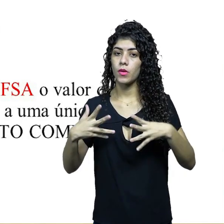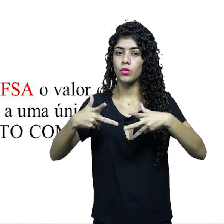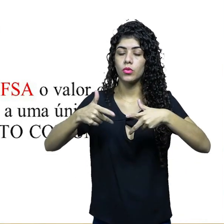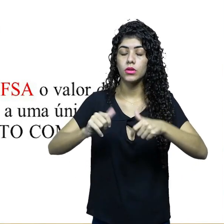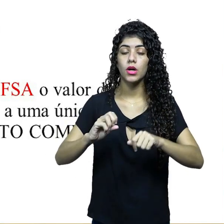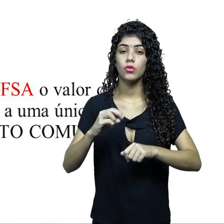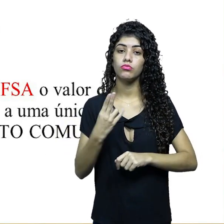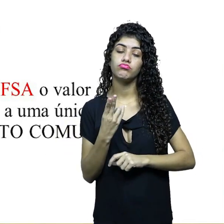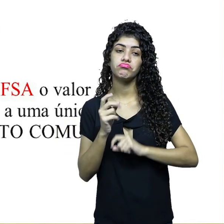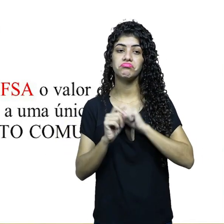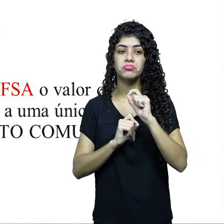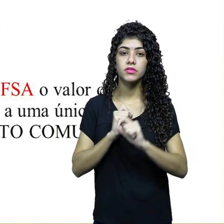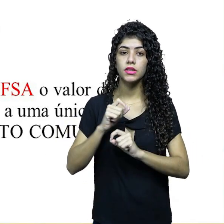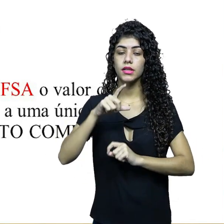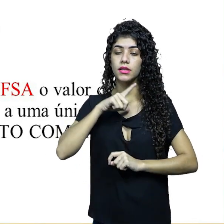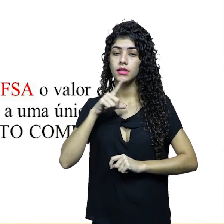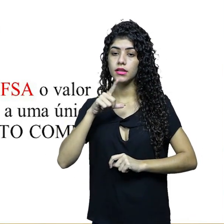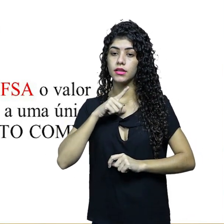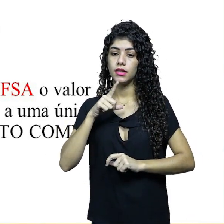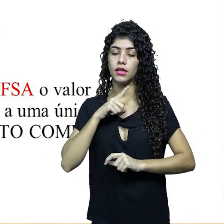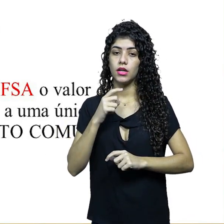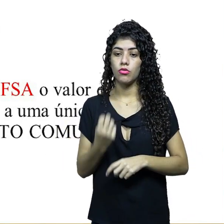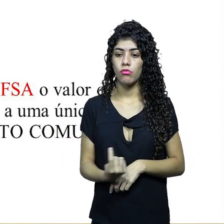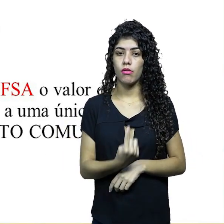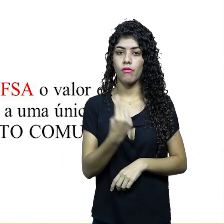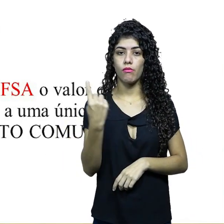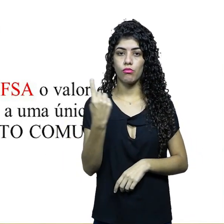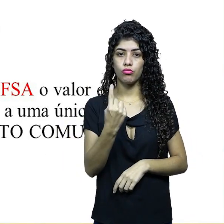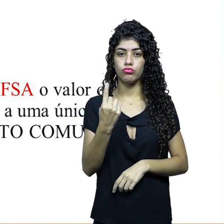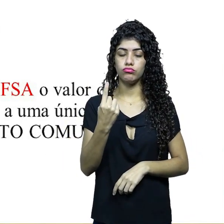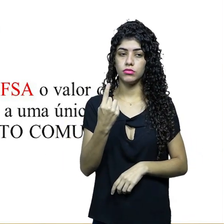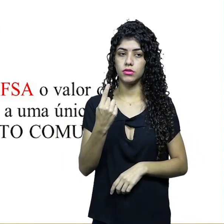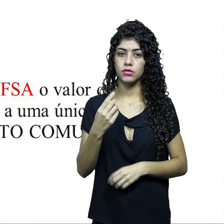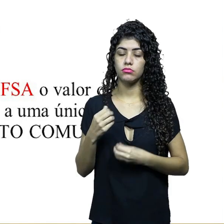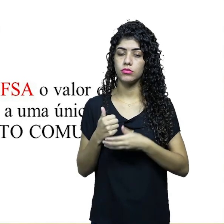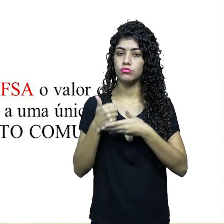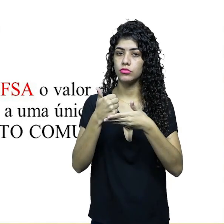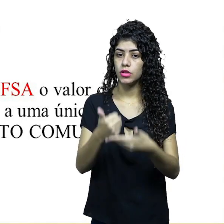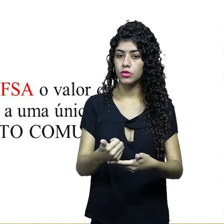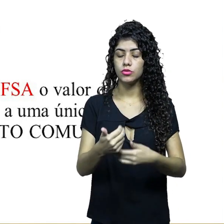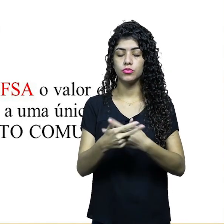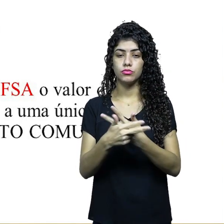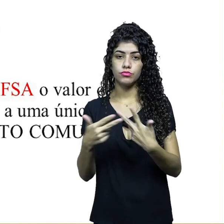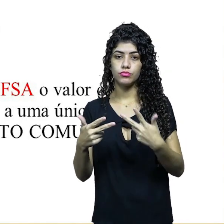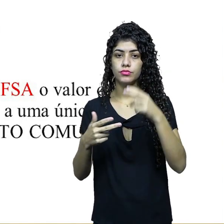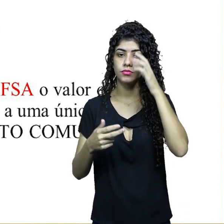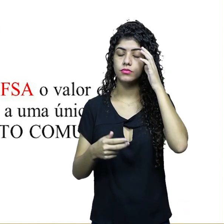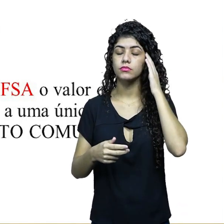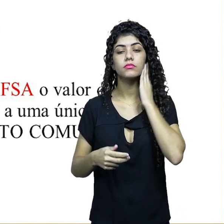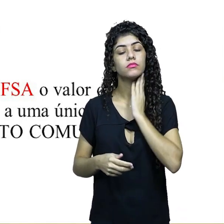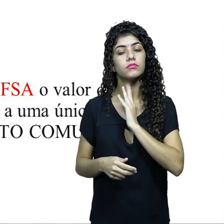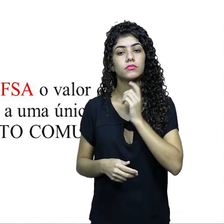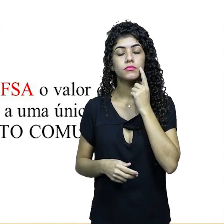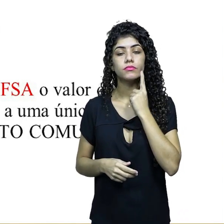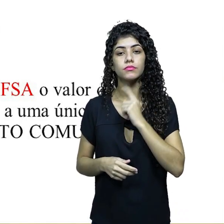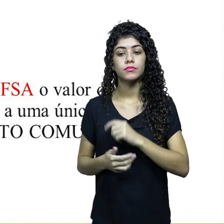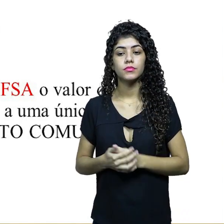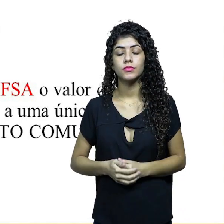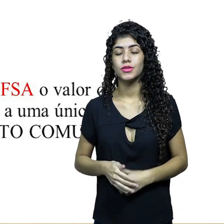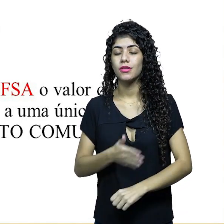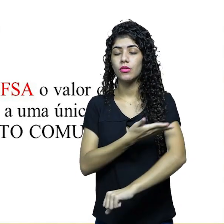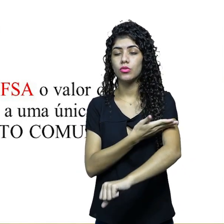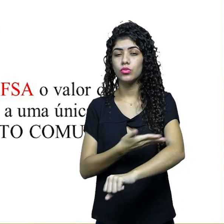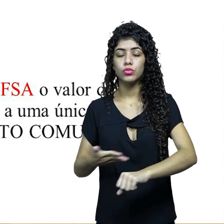total, ou seja, ter aquela como uma única fonte de recursos do plano de financiamento. Isso é